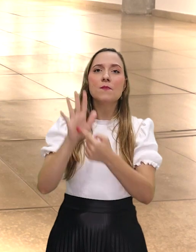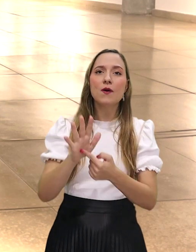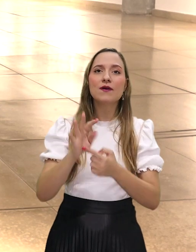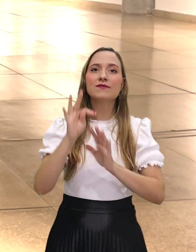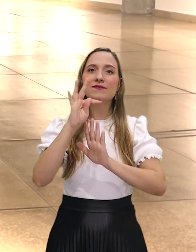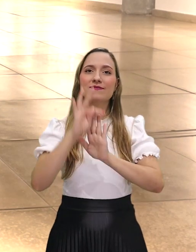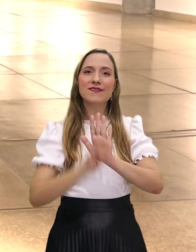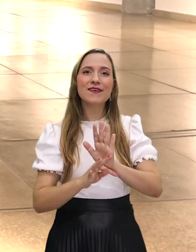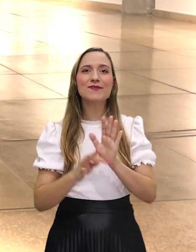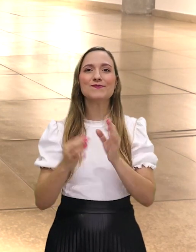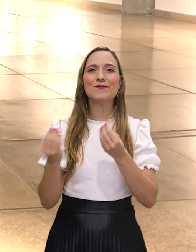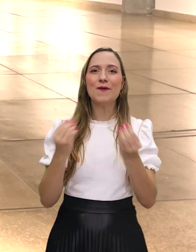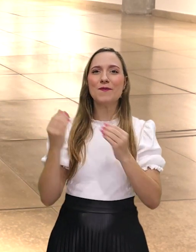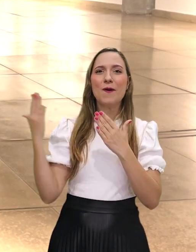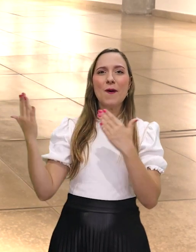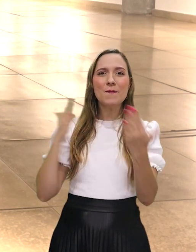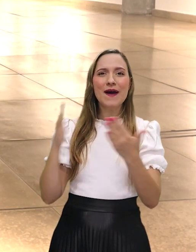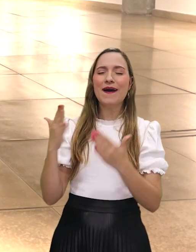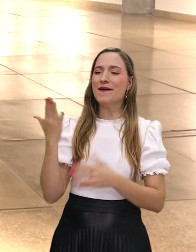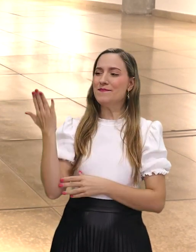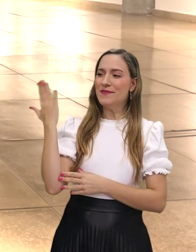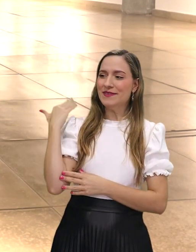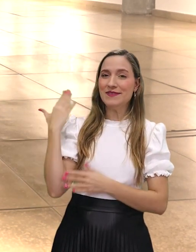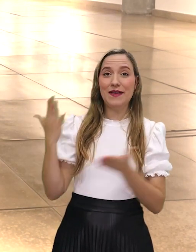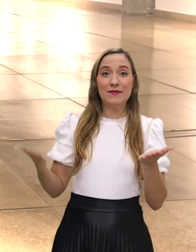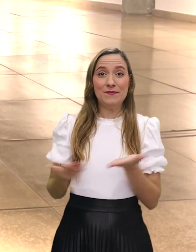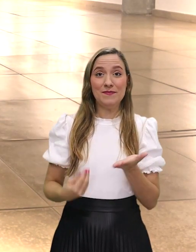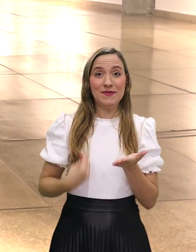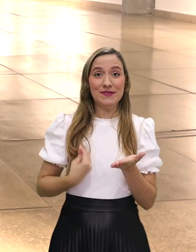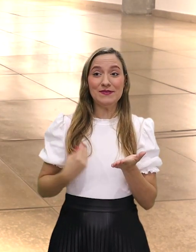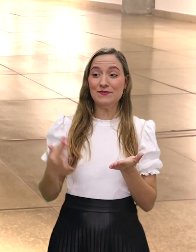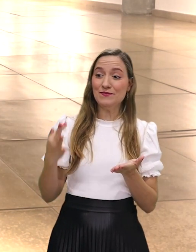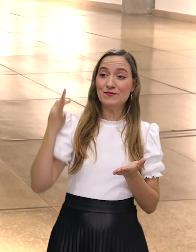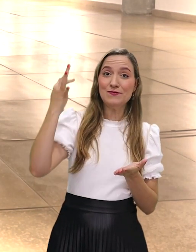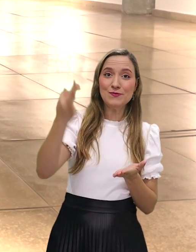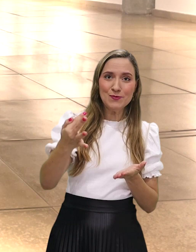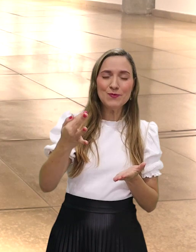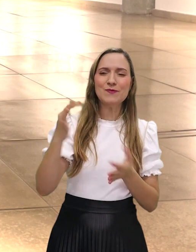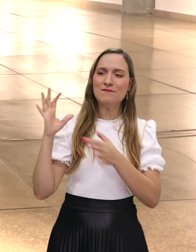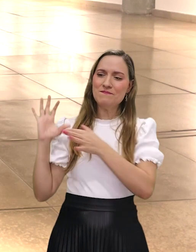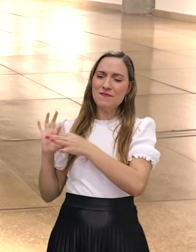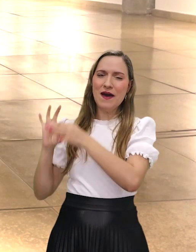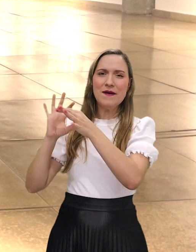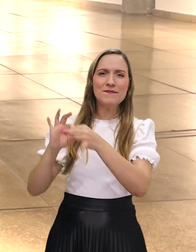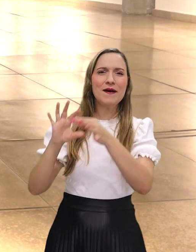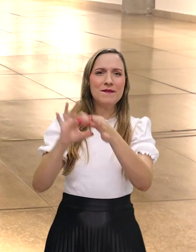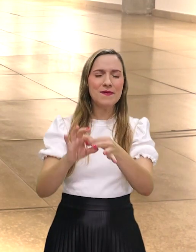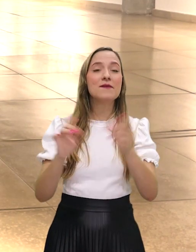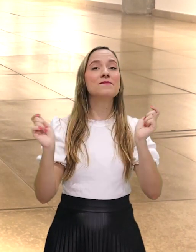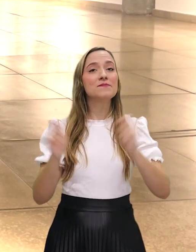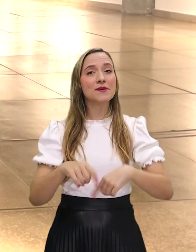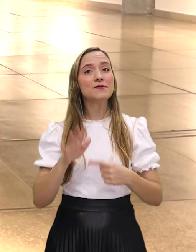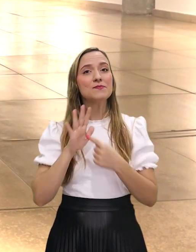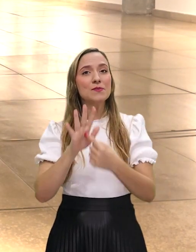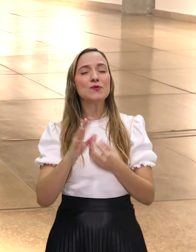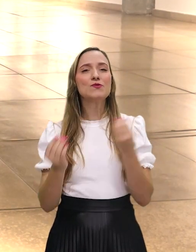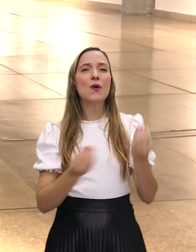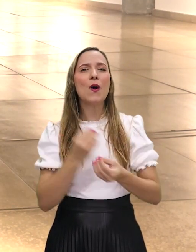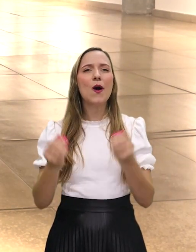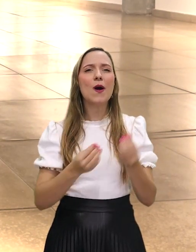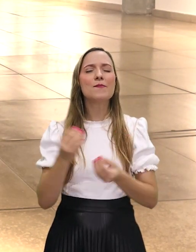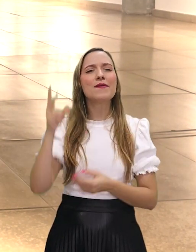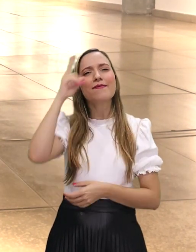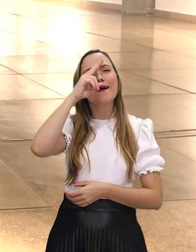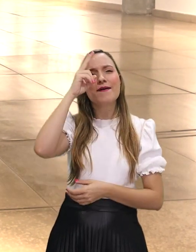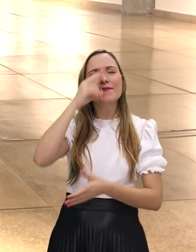passado, presente e futuro, ele vem muito do resgate do passado e por isso a escolha de trabalhar